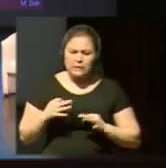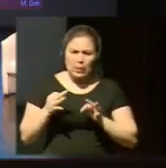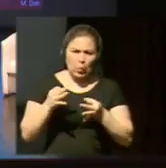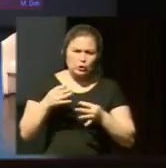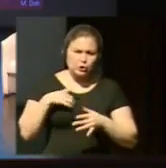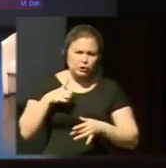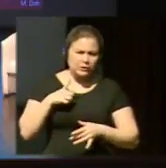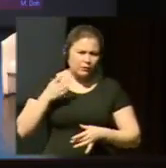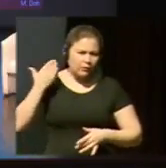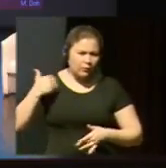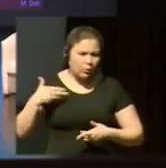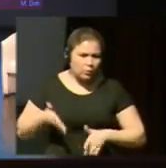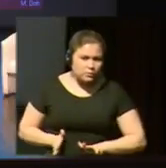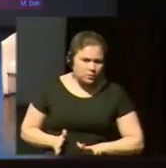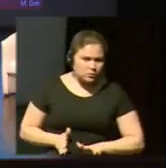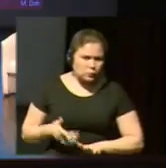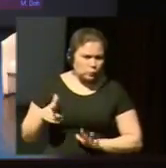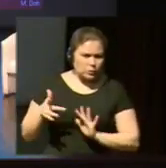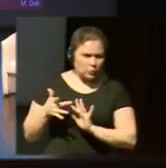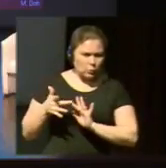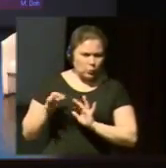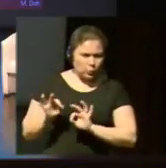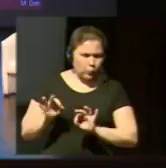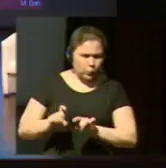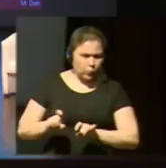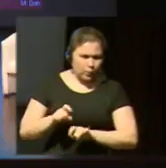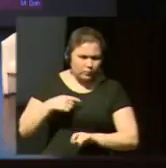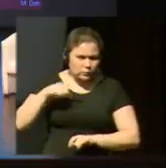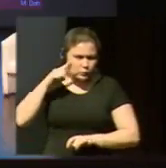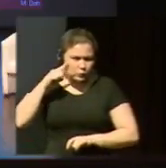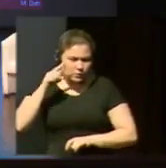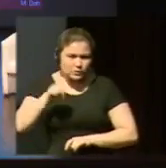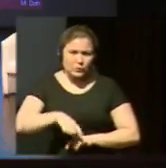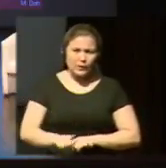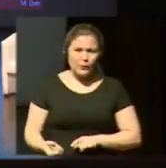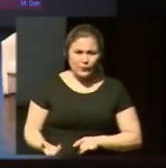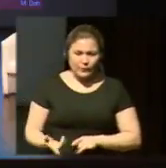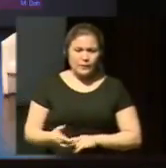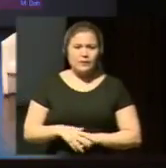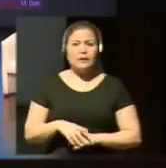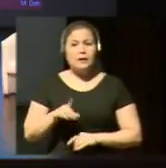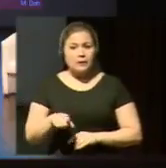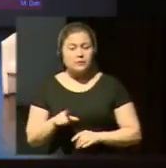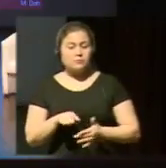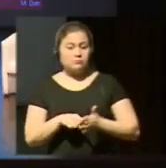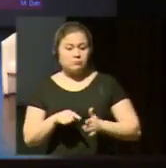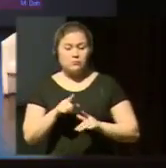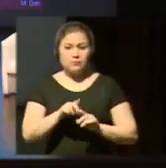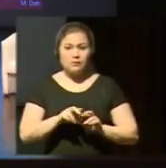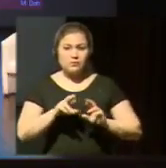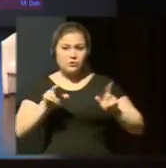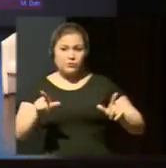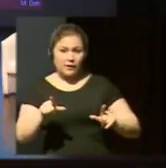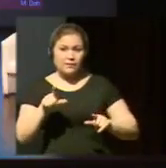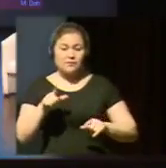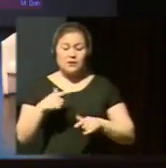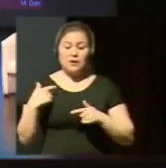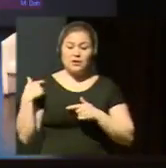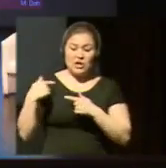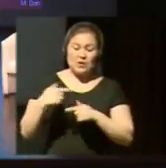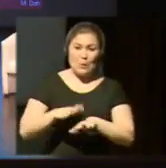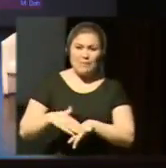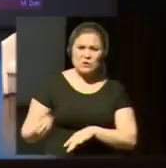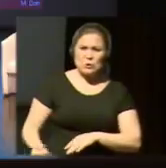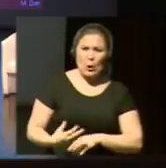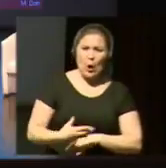criou? Será que a pessoa tinha contato com computadores no seu cotidiano ou não? Isso mostra grandes diferenças. As gerações mais jovens,